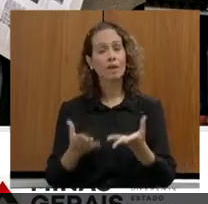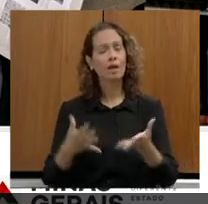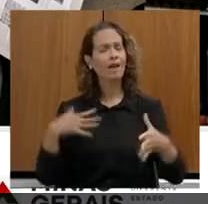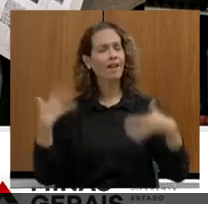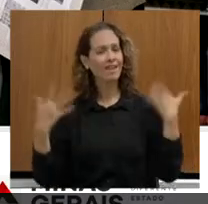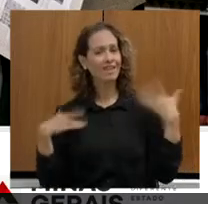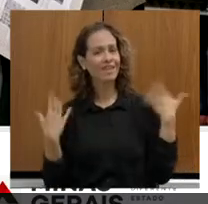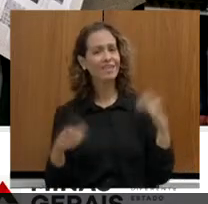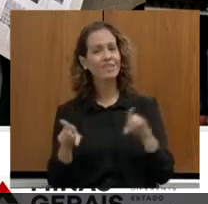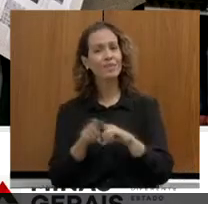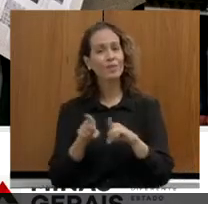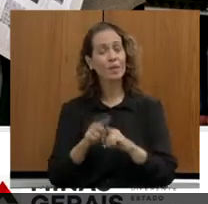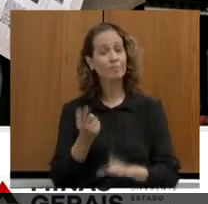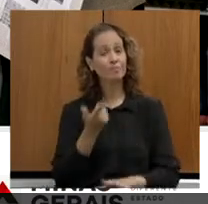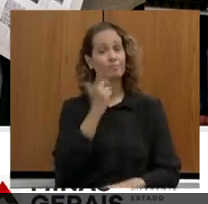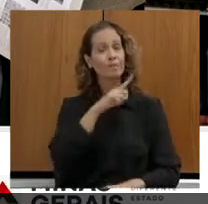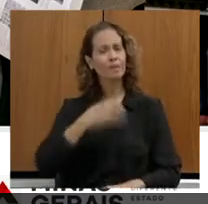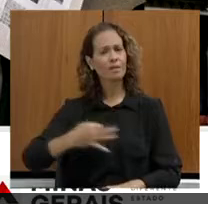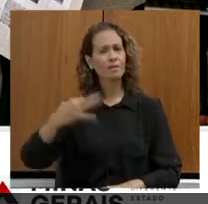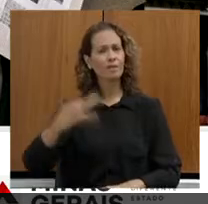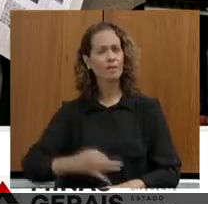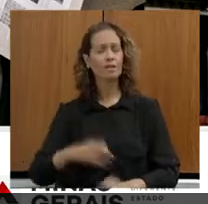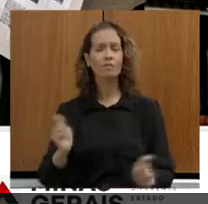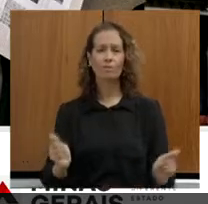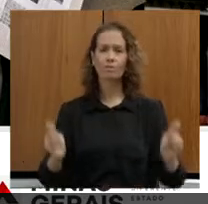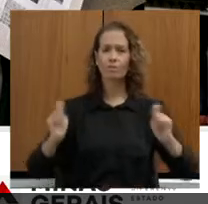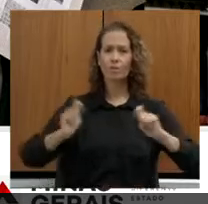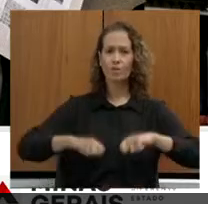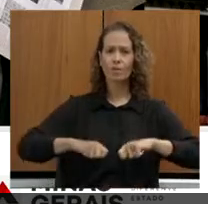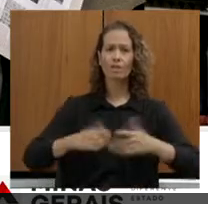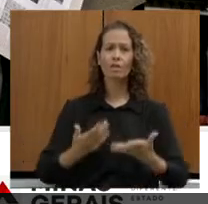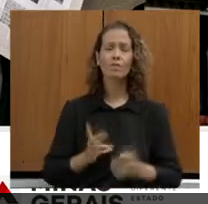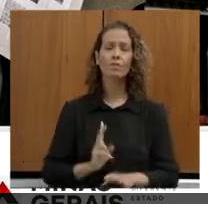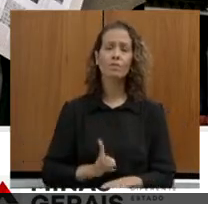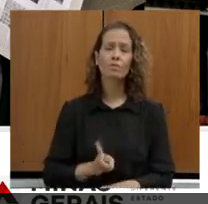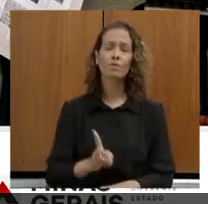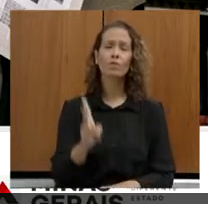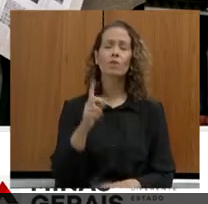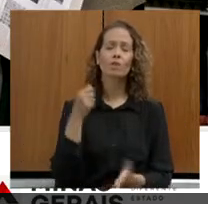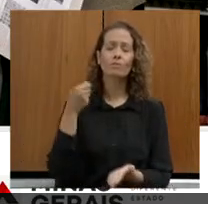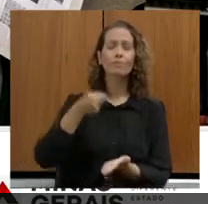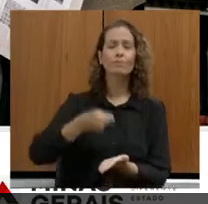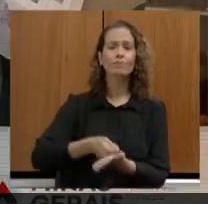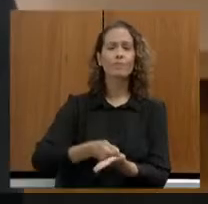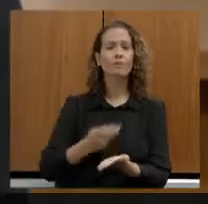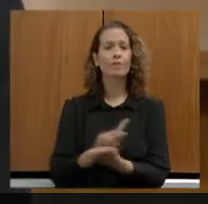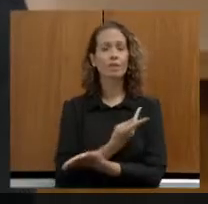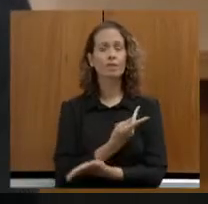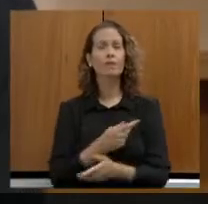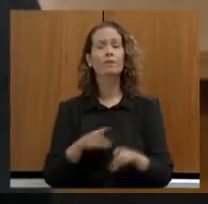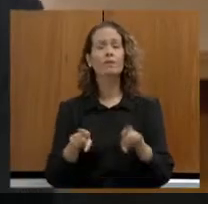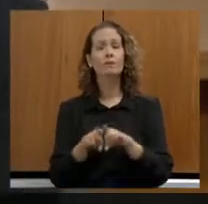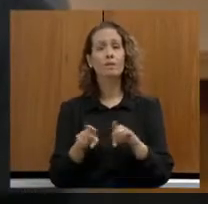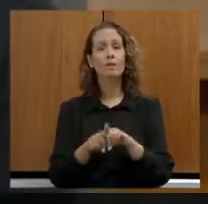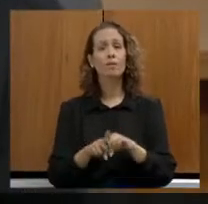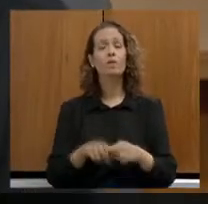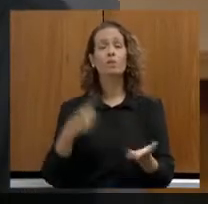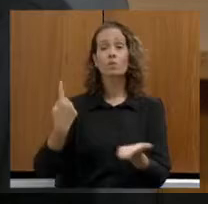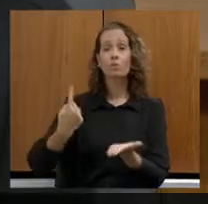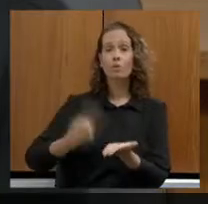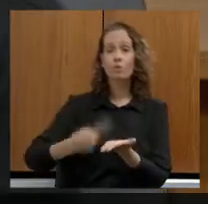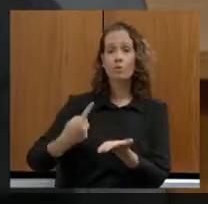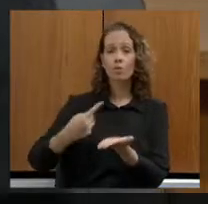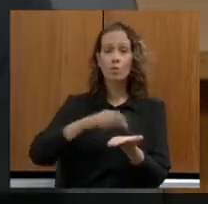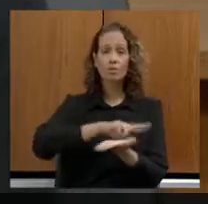conseguir essa certeza de que havia se seria possível seguir realizam desse pagamento restabelecendo né todos os compromissos